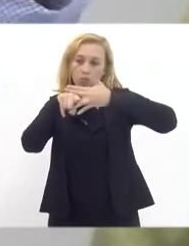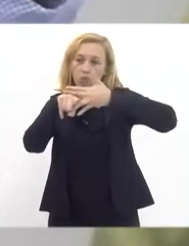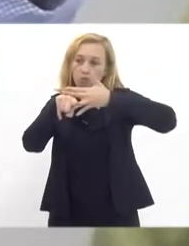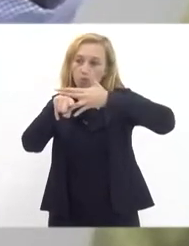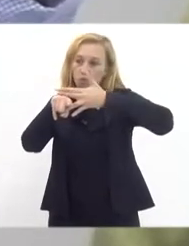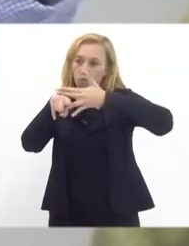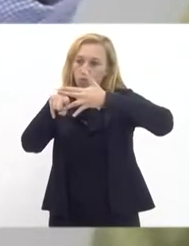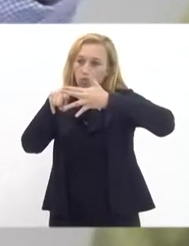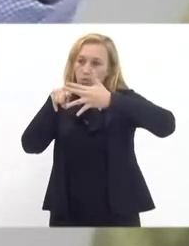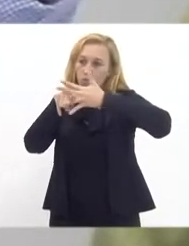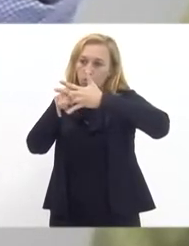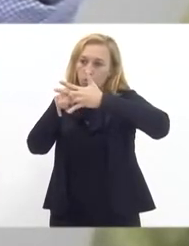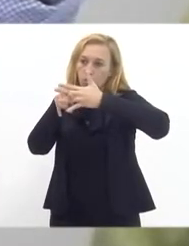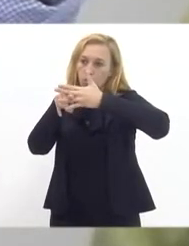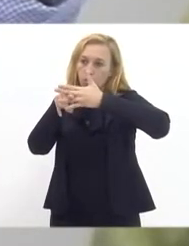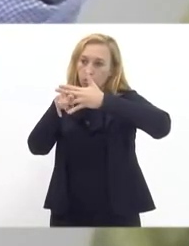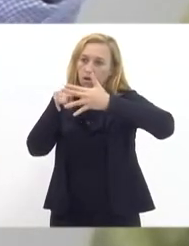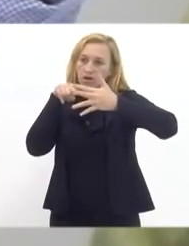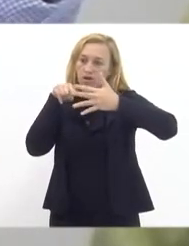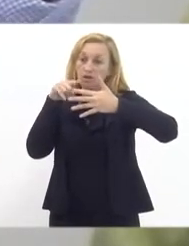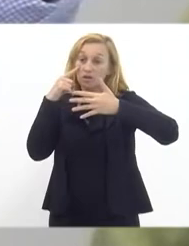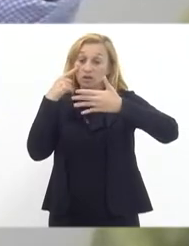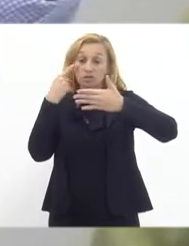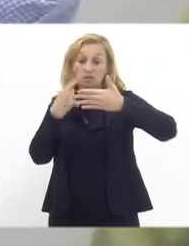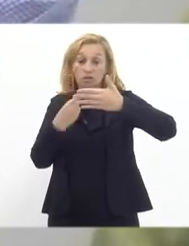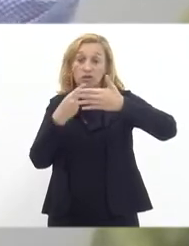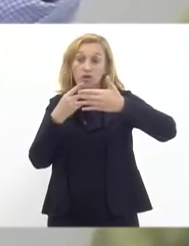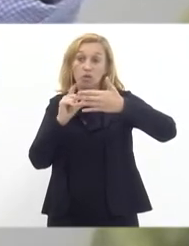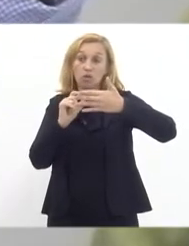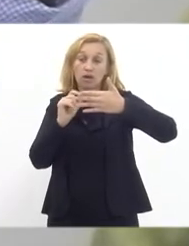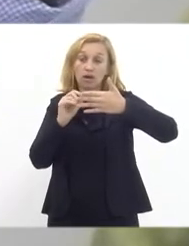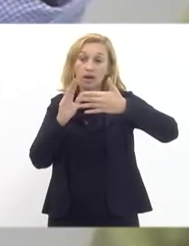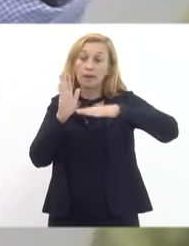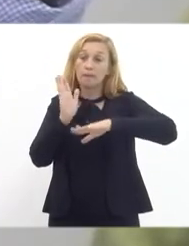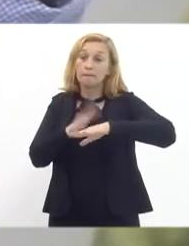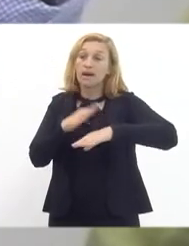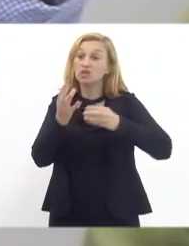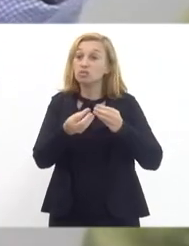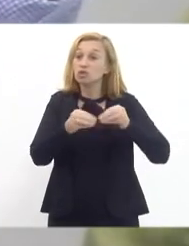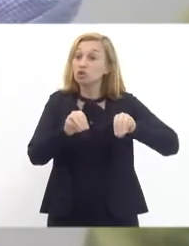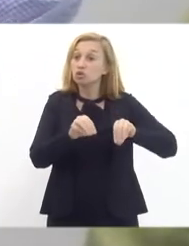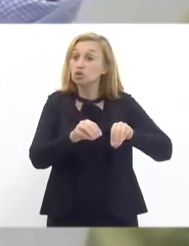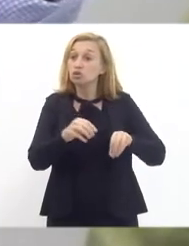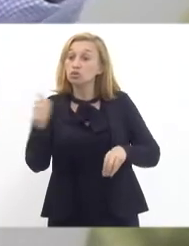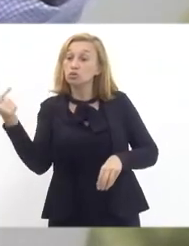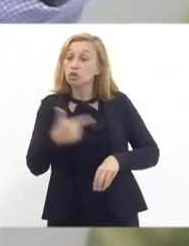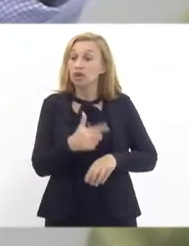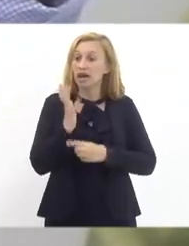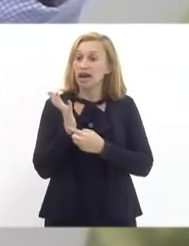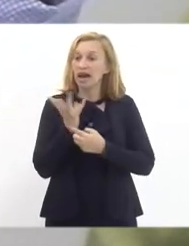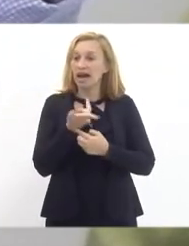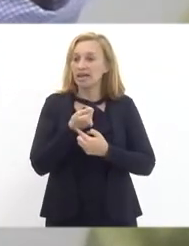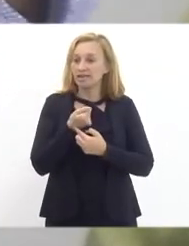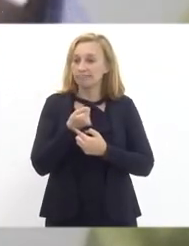Se eu for obra de arte, vocês vão olhar mais o dano do que propriamente a arte.